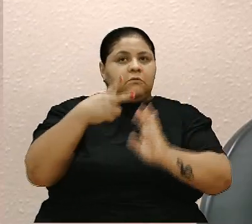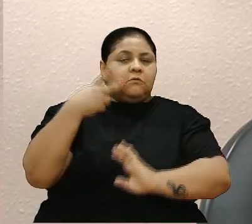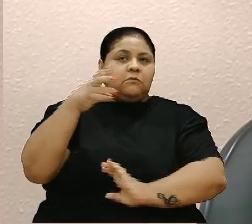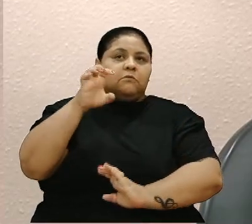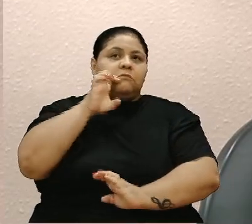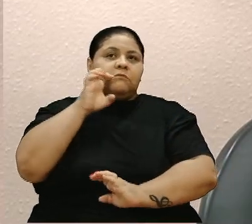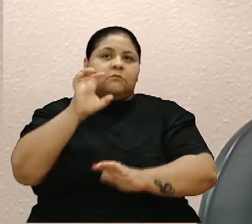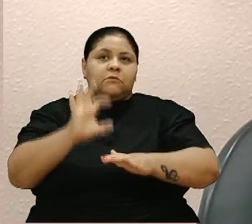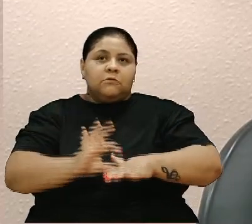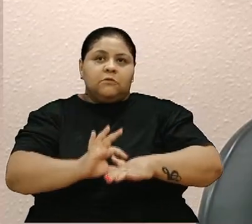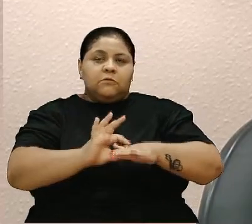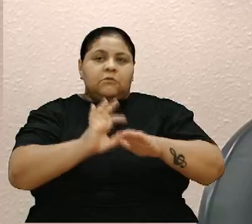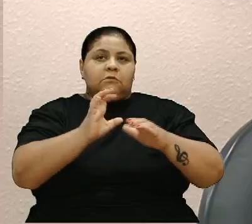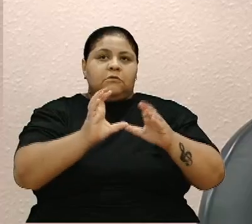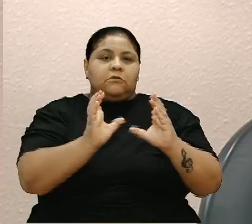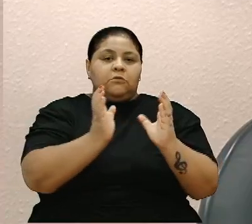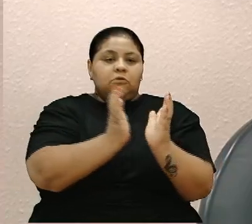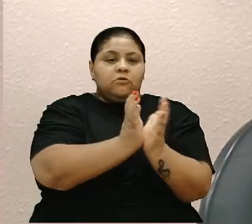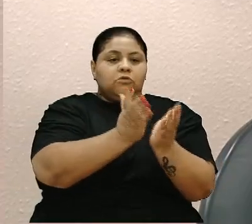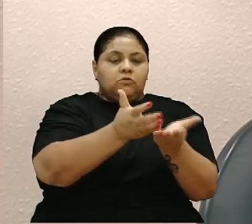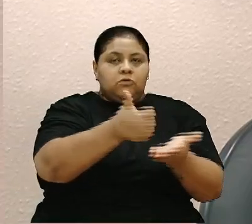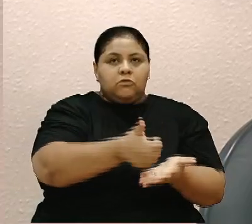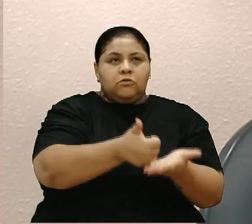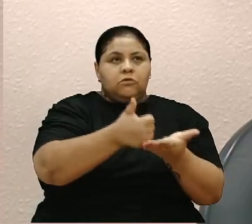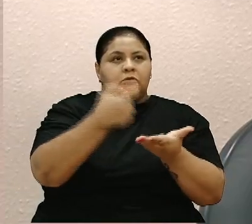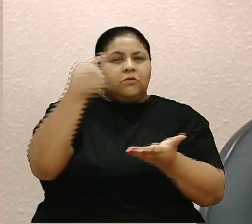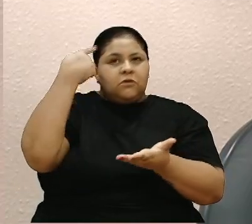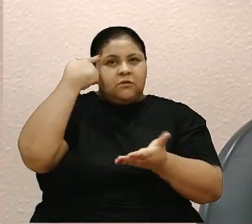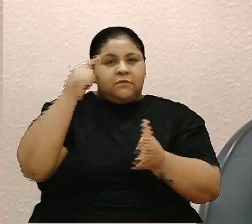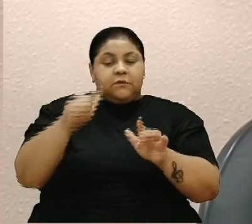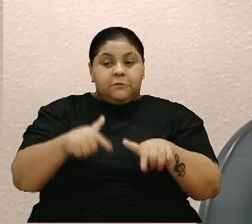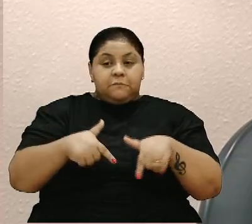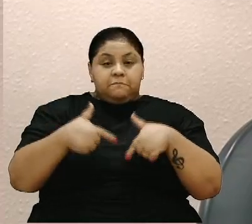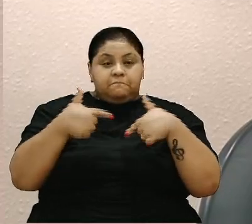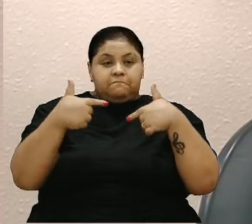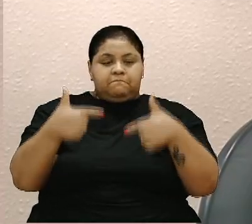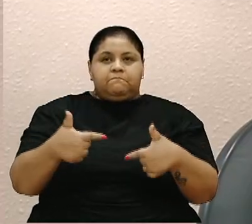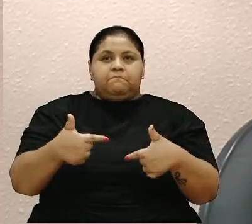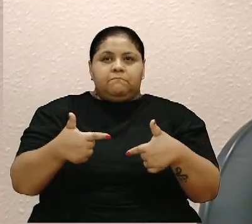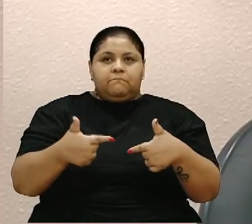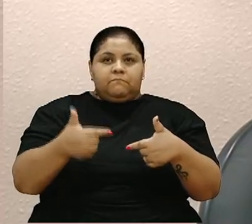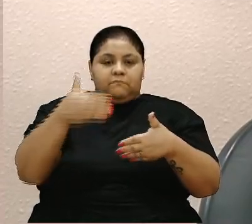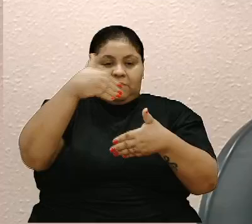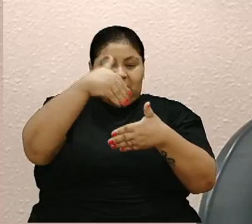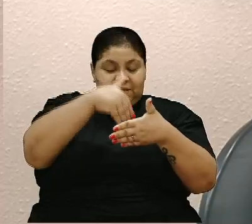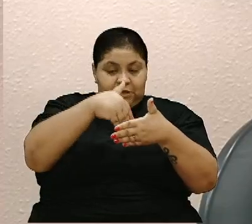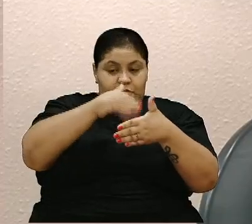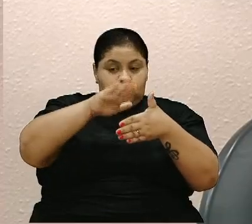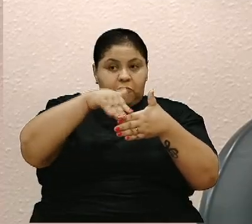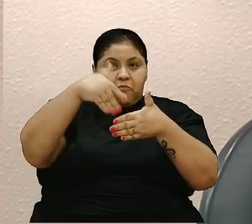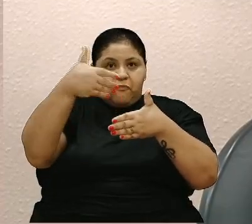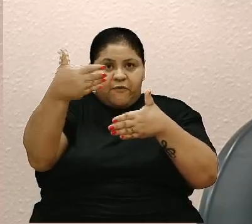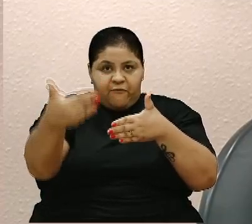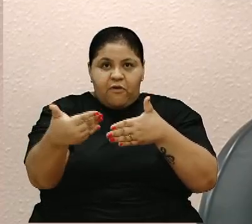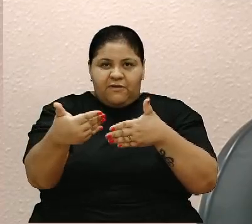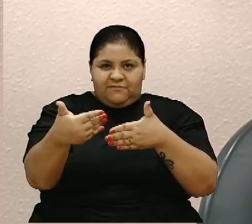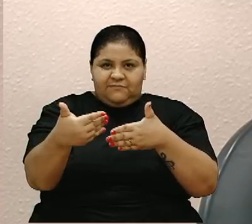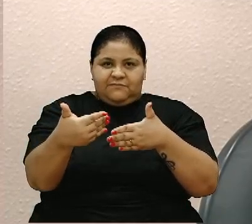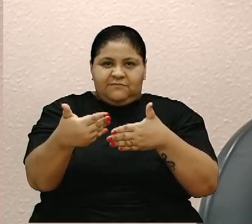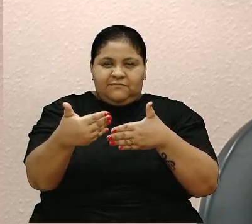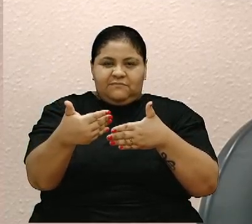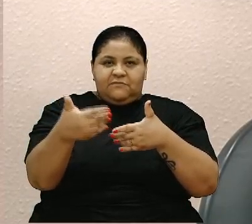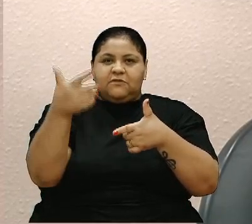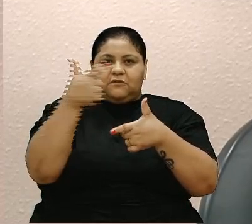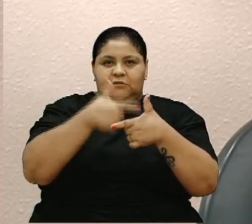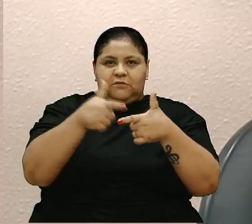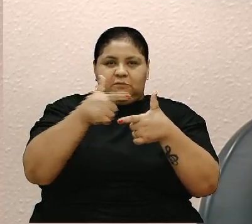nossa presidente da Frente Parlamentar, para que pensemos em ações para dentro e para fora, na medida que os problemas